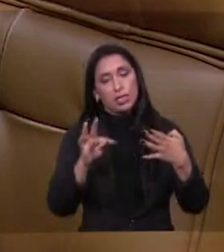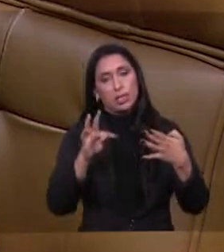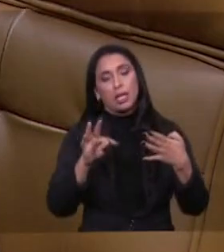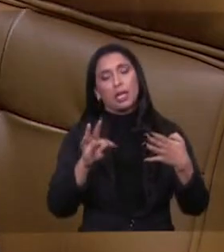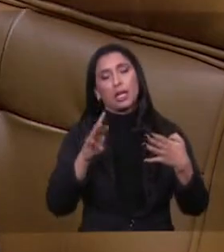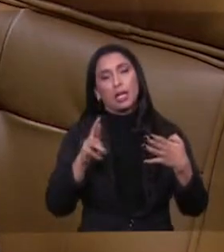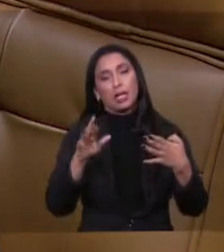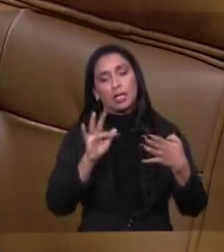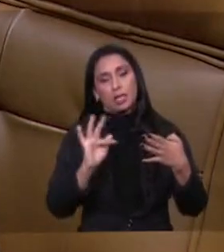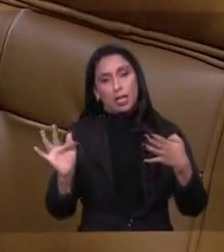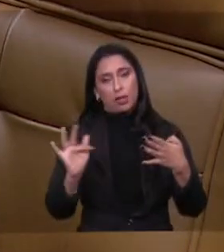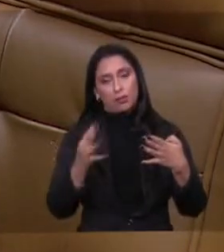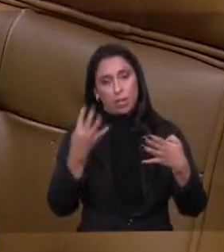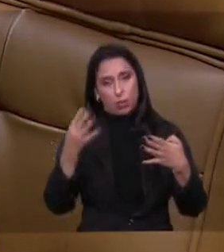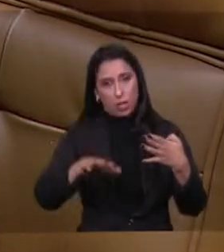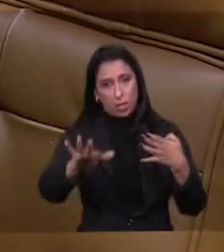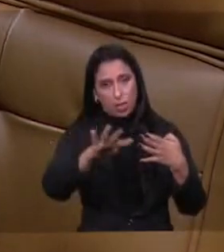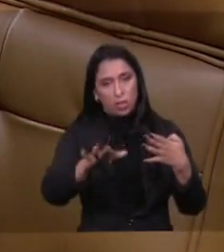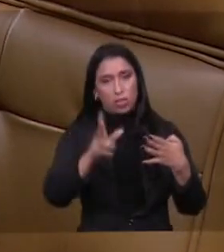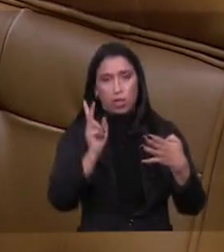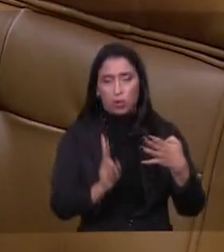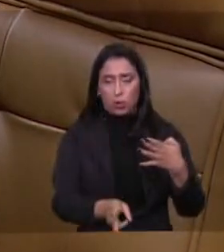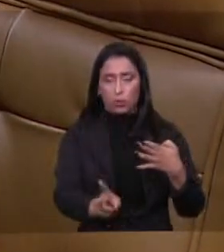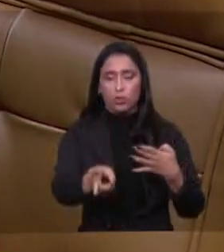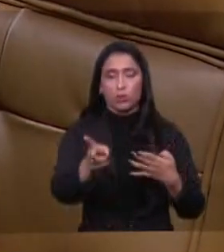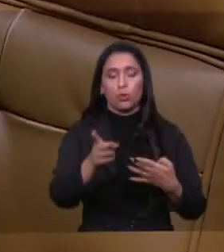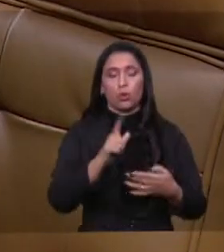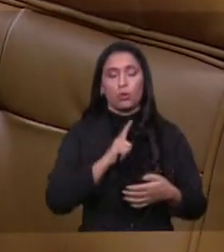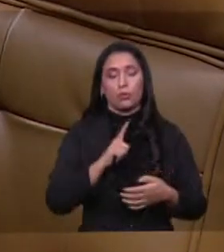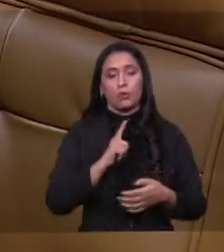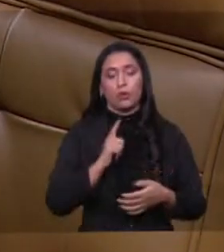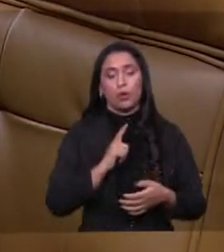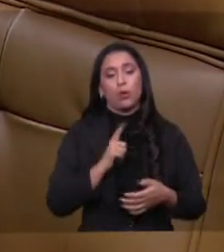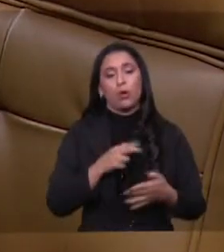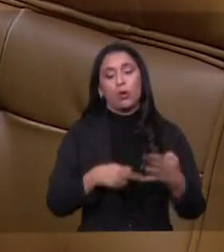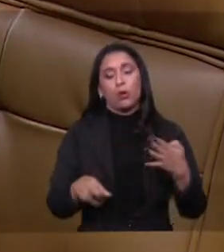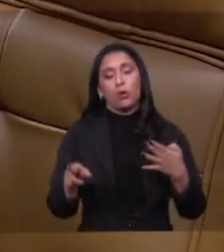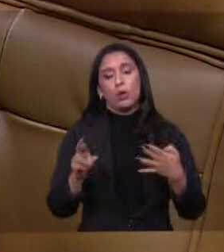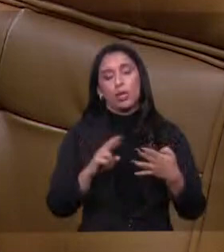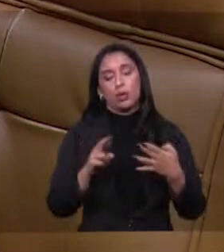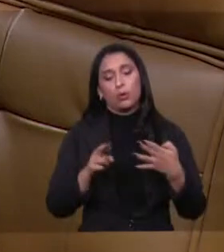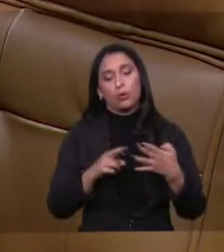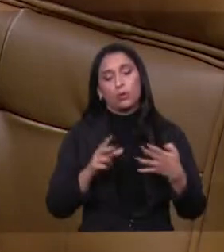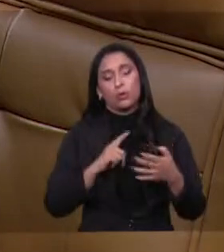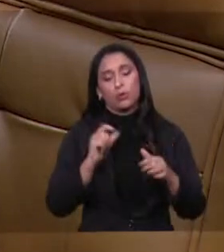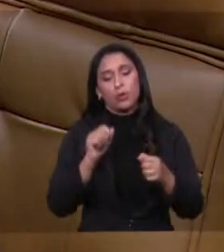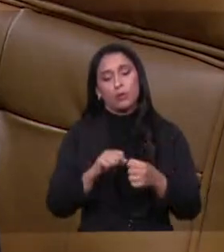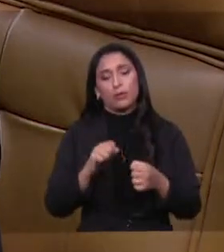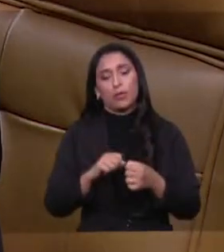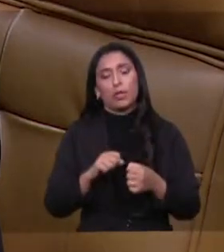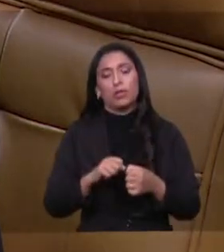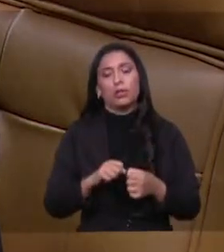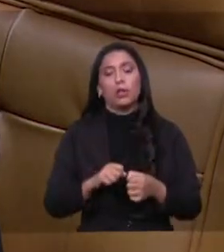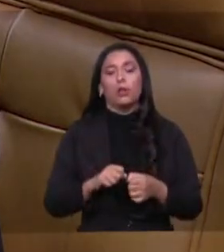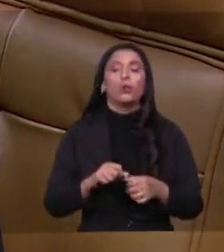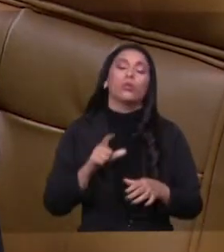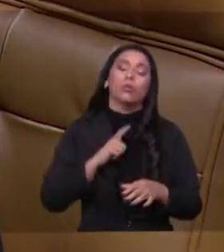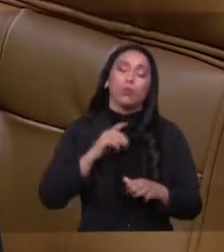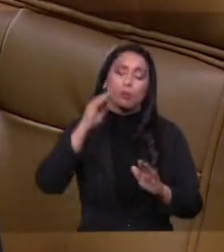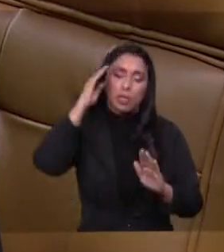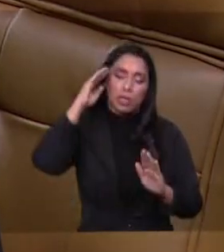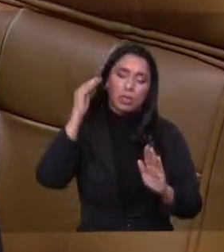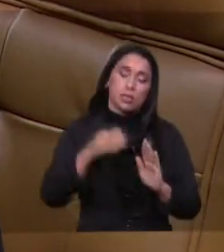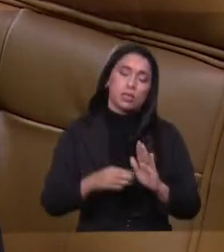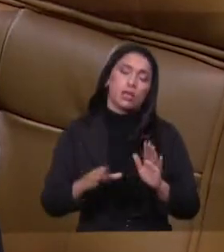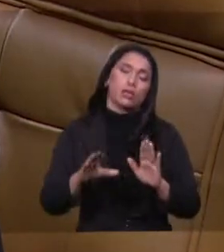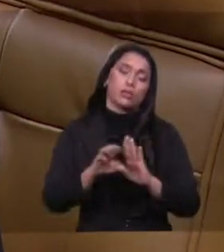TRF da 4ª Região. Pois bem, o provimento do recurso é a medida que se impõe de rigor à luz do Estatuto Constitucional das